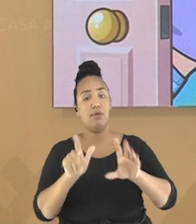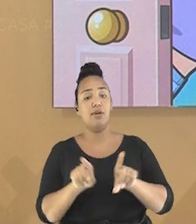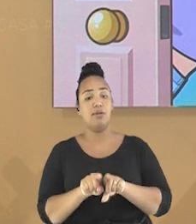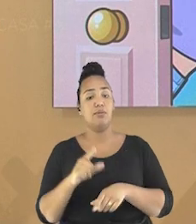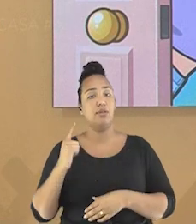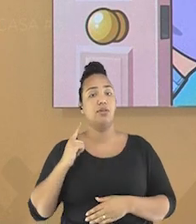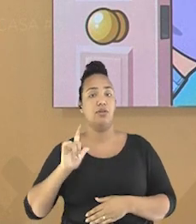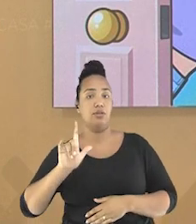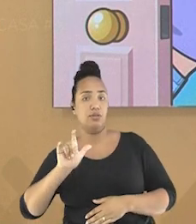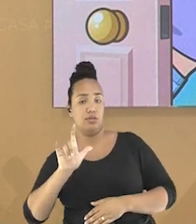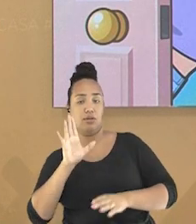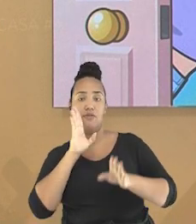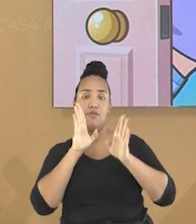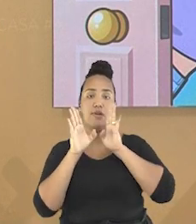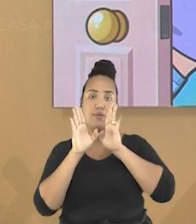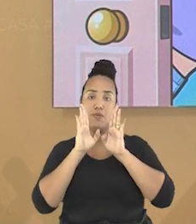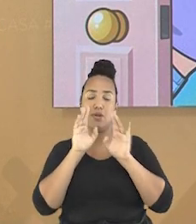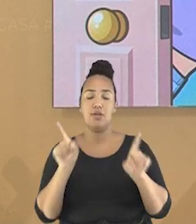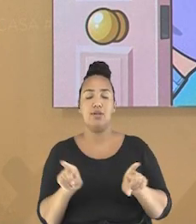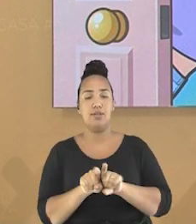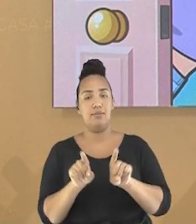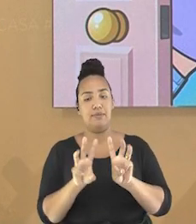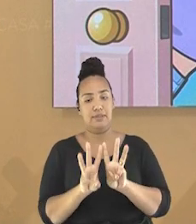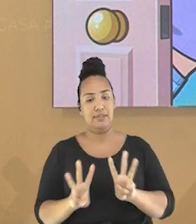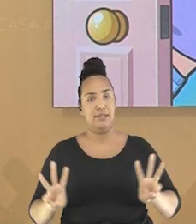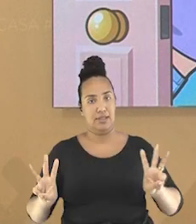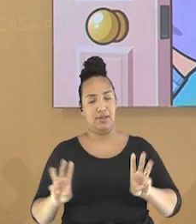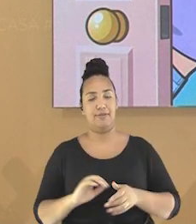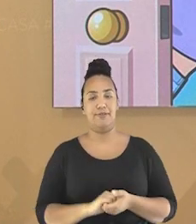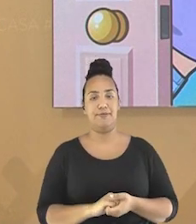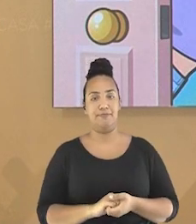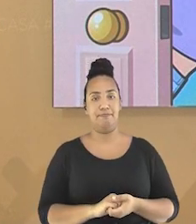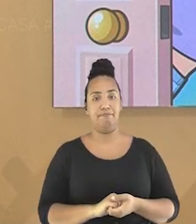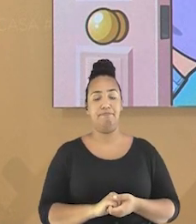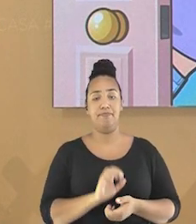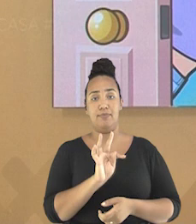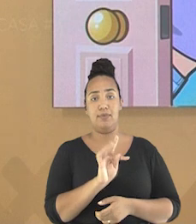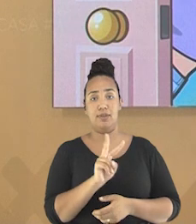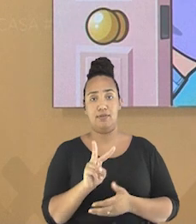o Instagram e o Facebook. E o nosso site, que é o